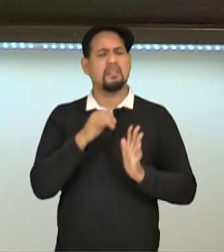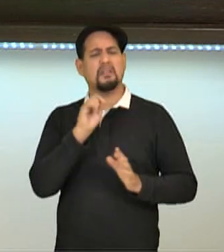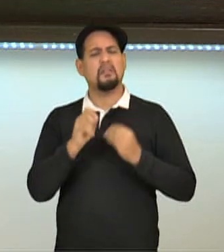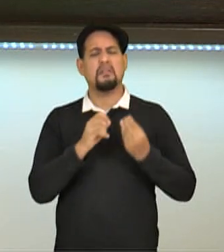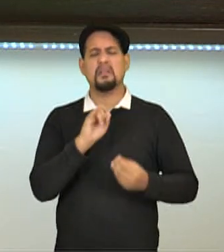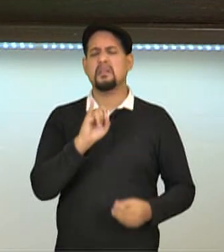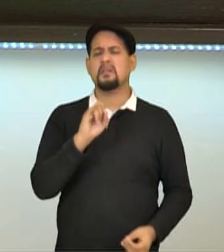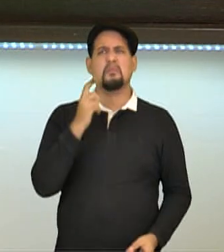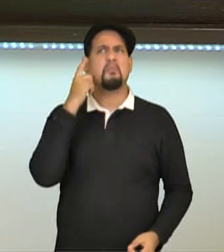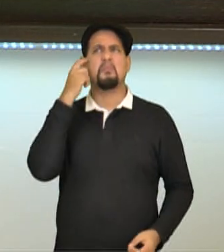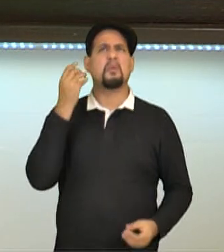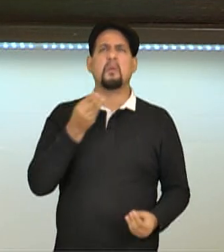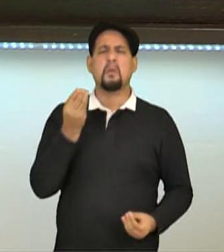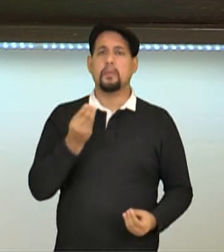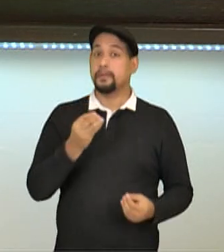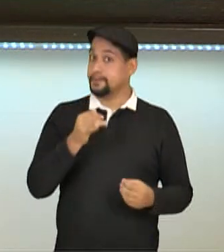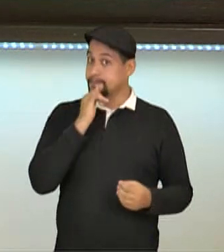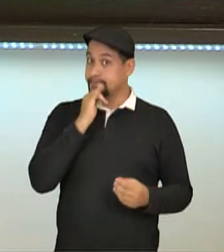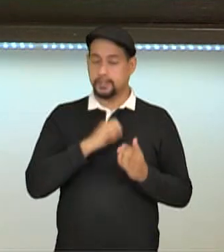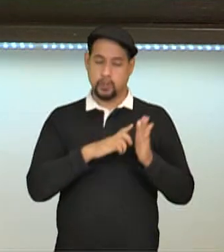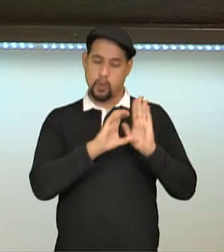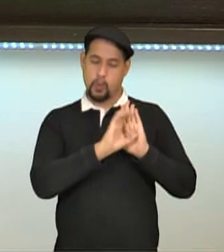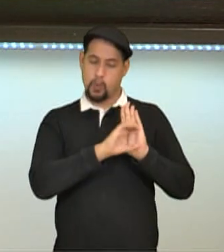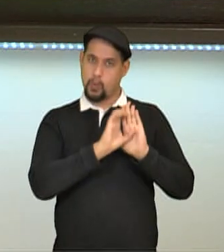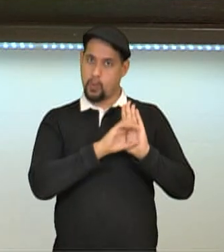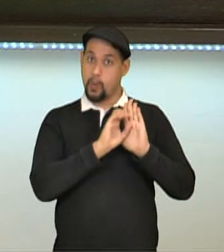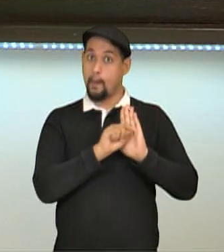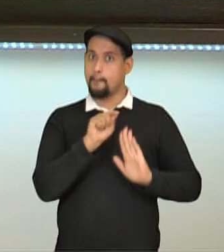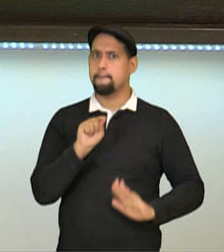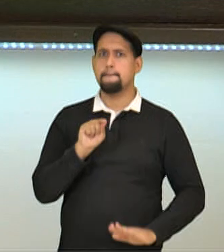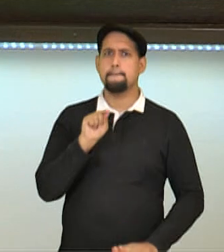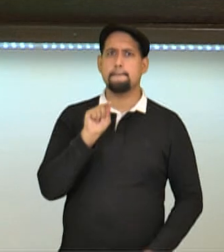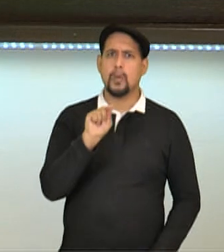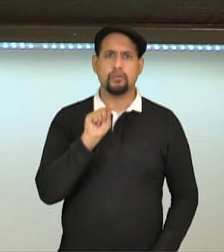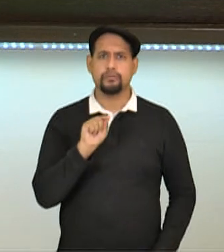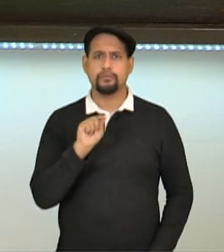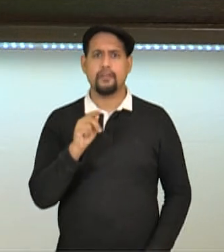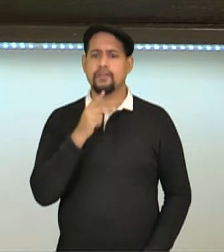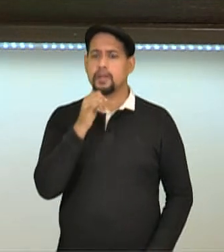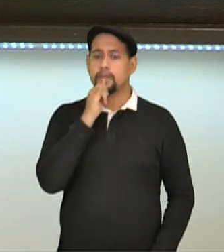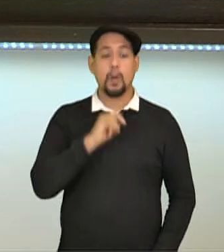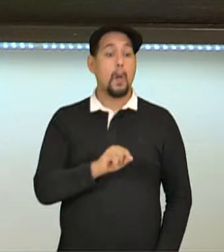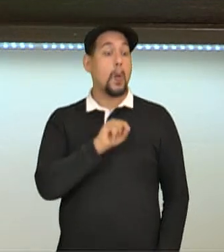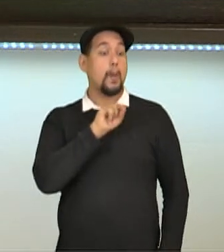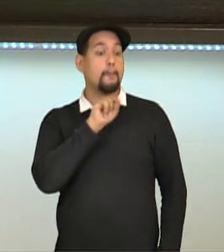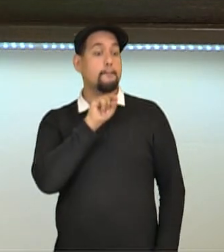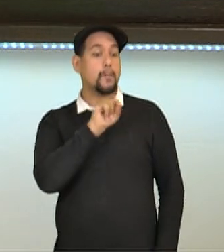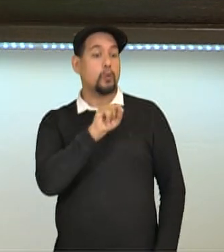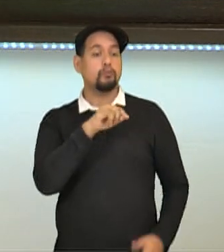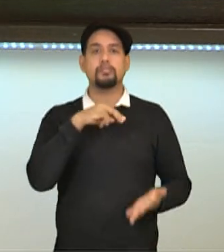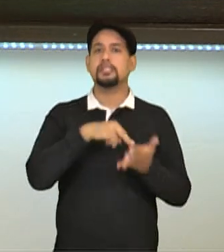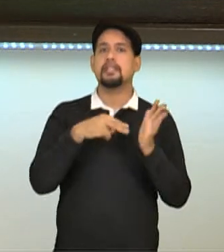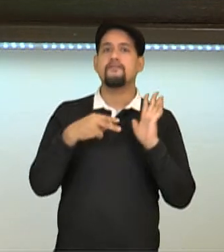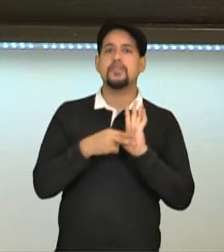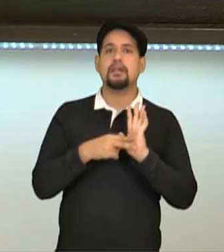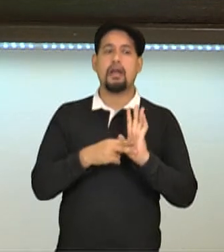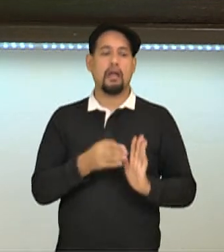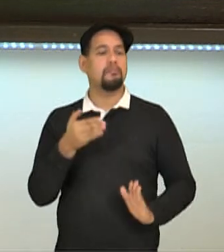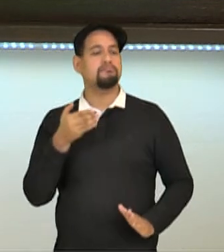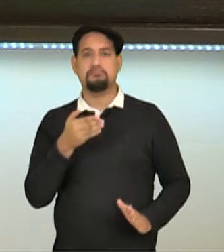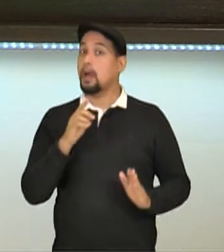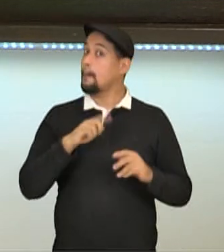Bom, tem, por exemplo, o conceito de ponto. A gente não consegue dizer ponto é isso. Não, mas a gente consegue